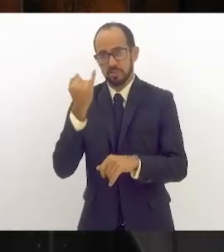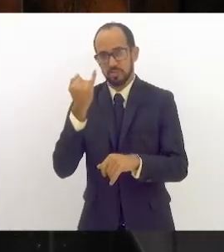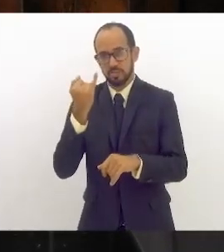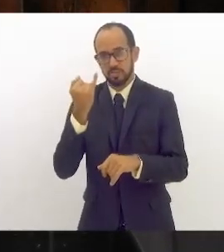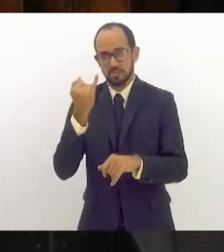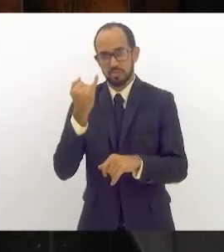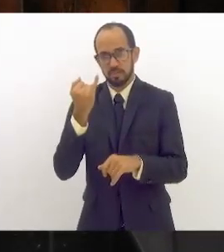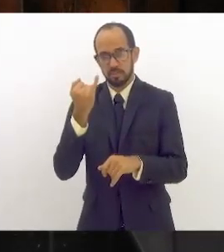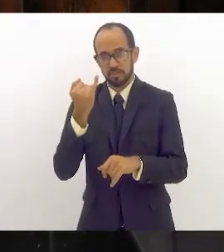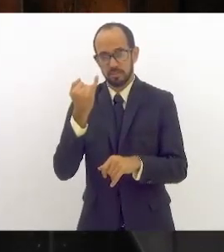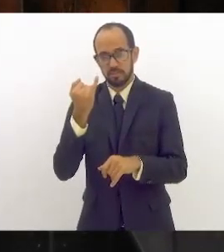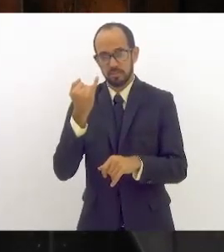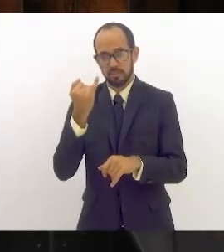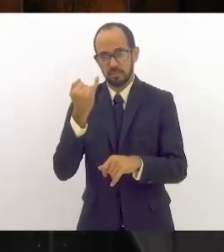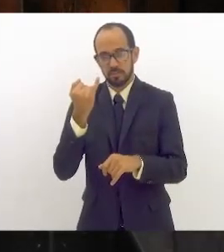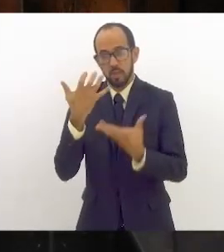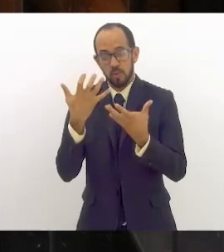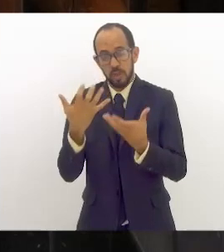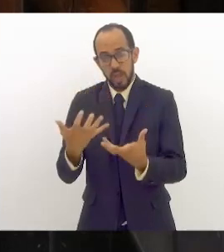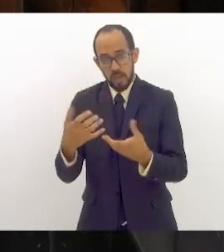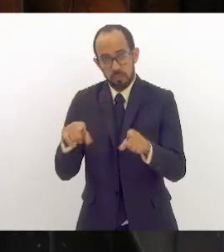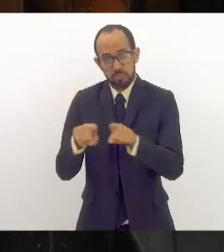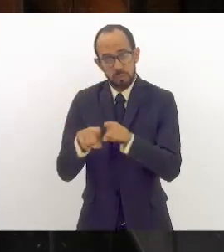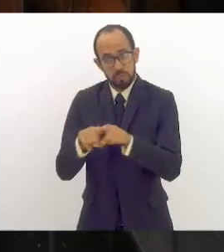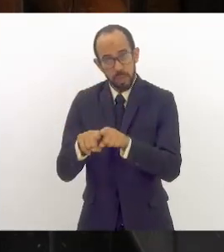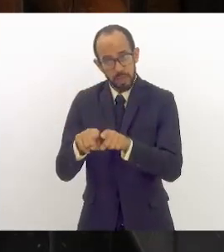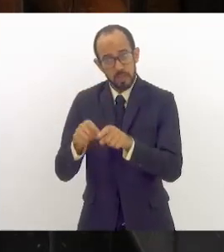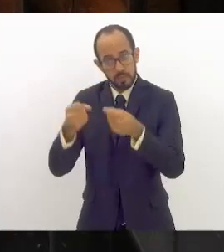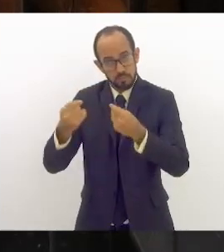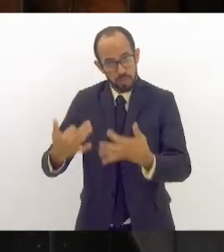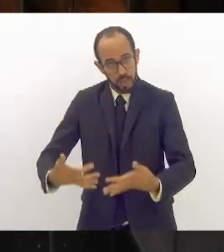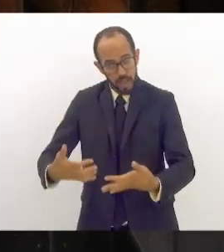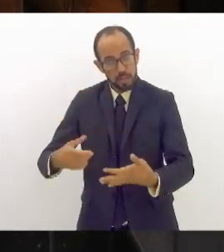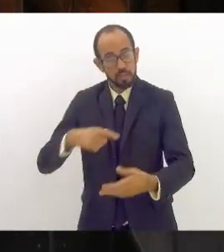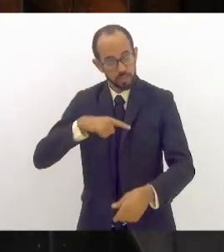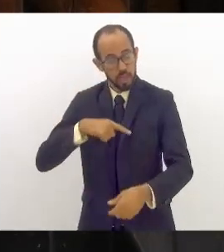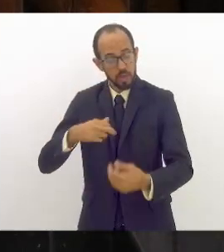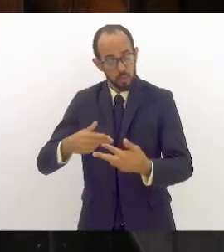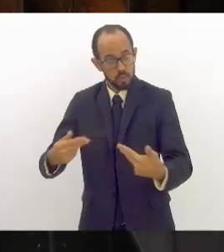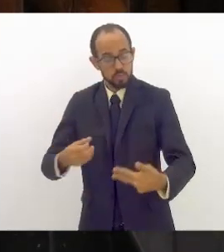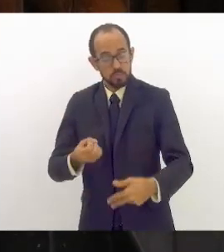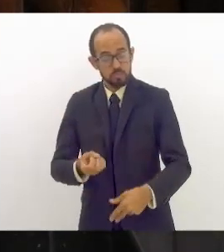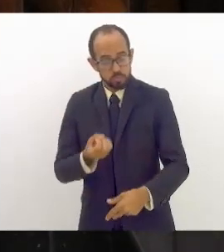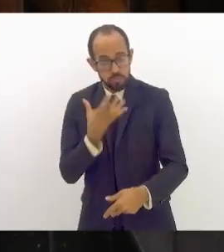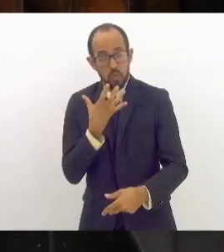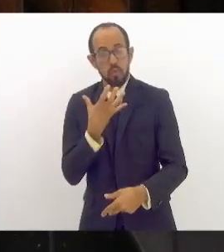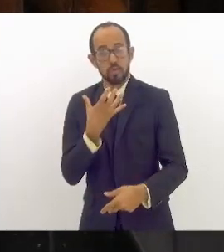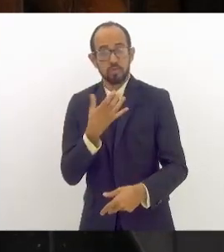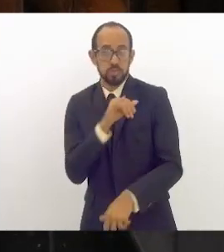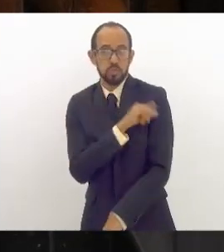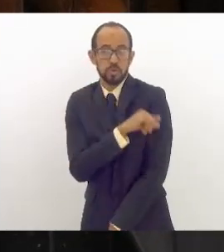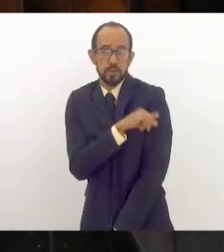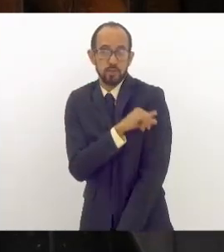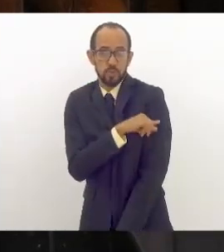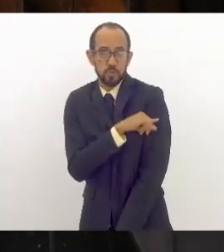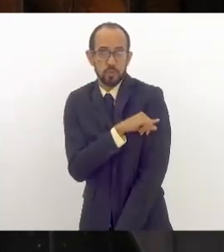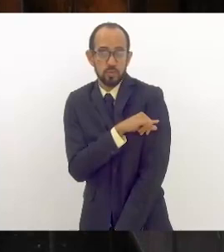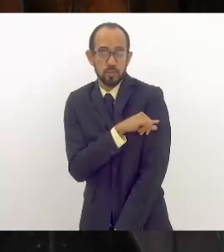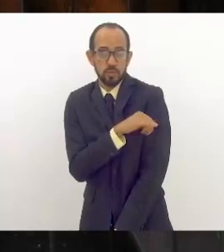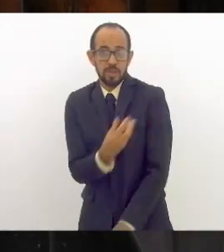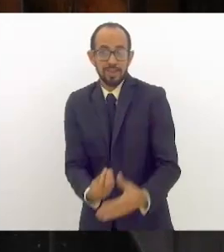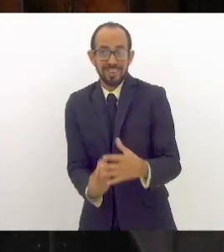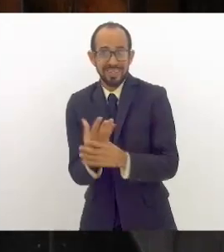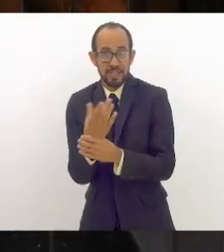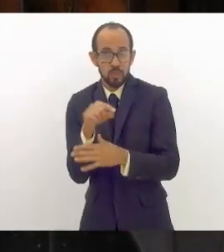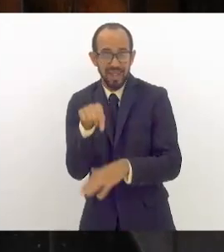e eu quero dizer que vem coisa muito boa aí Bruno para o Rio de Janeiro eu quero dizer que tá se formando nesse